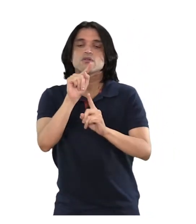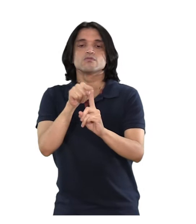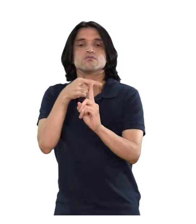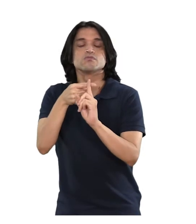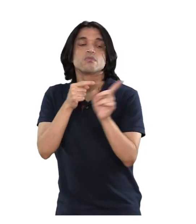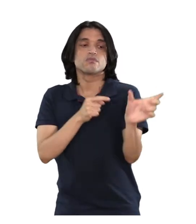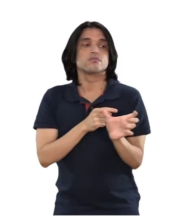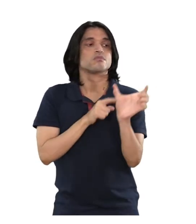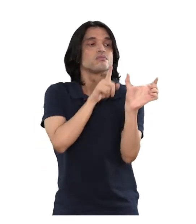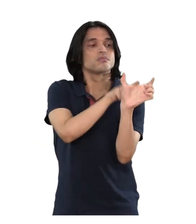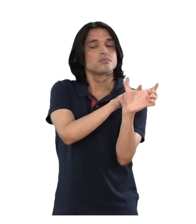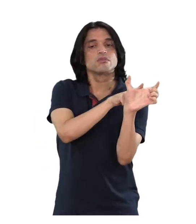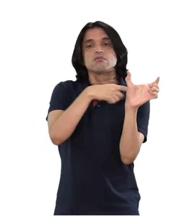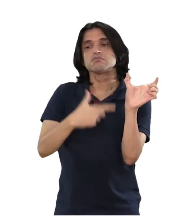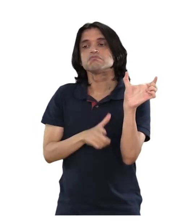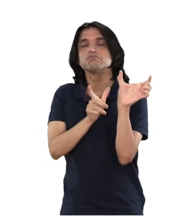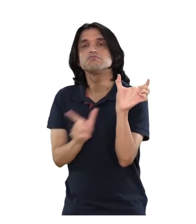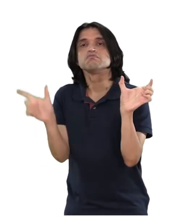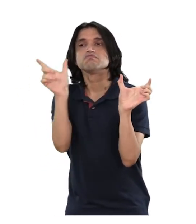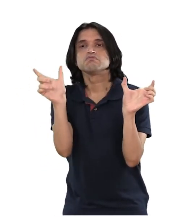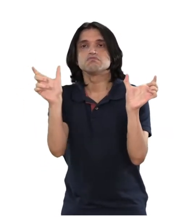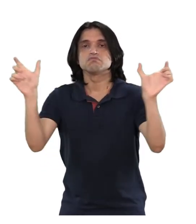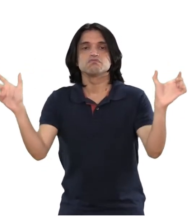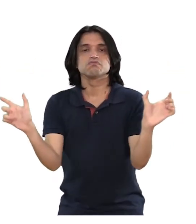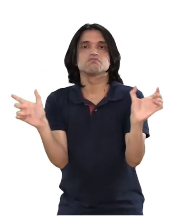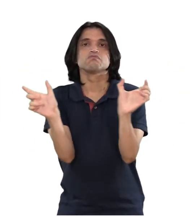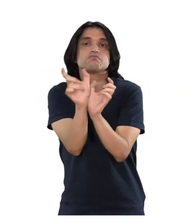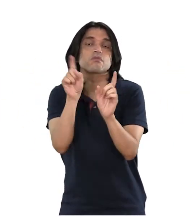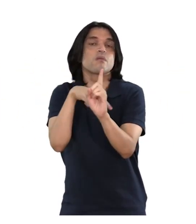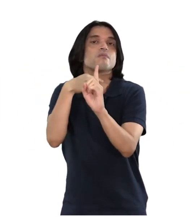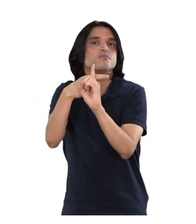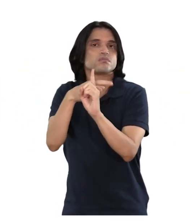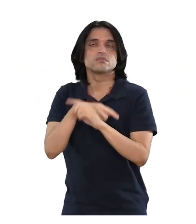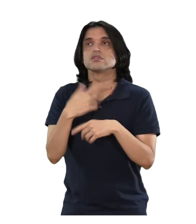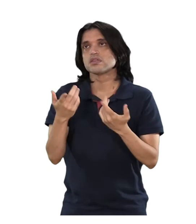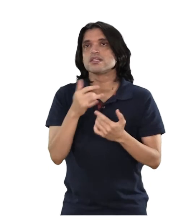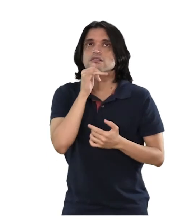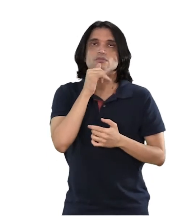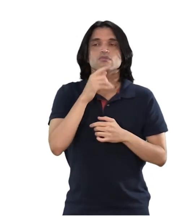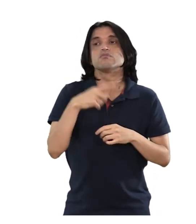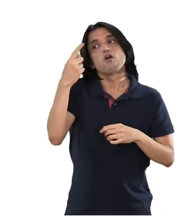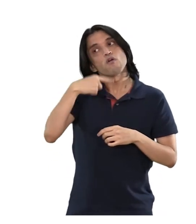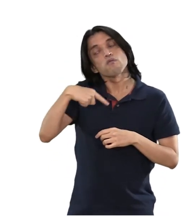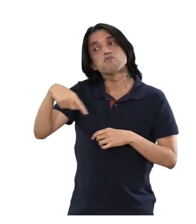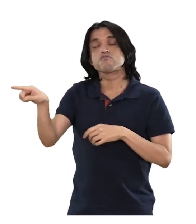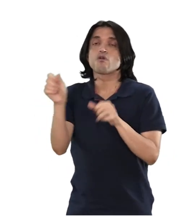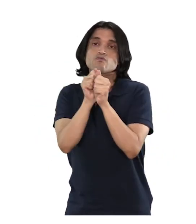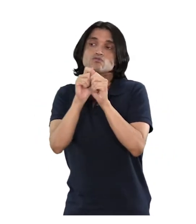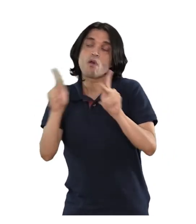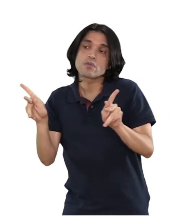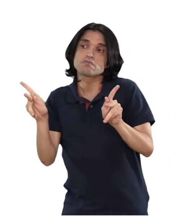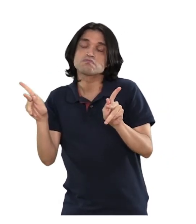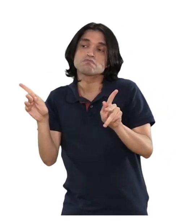outra informação. Fui ao shopping e comi um sanduíche. Ele não agradece, nem eu lhe dou